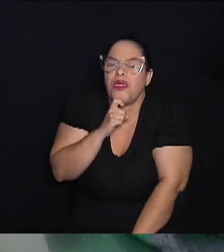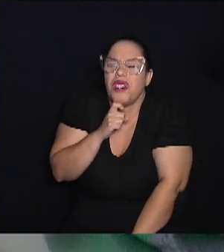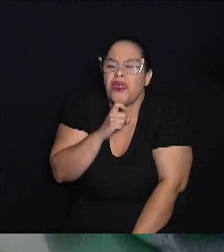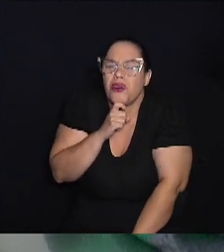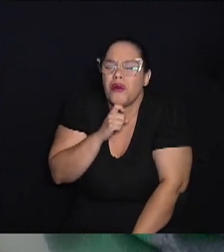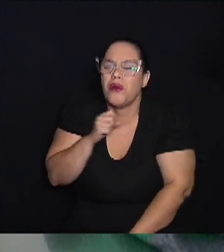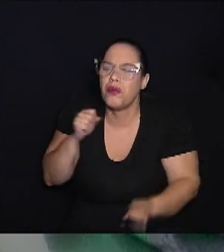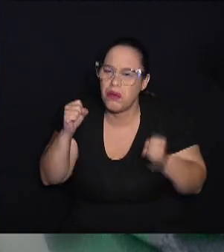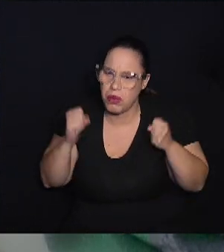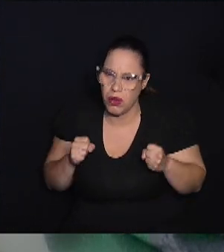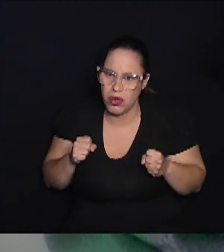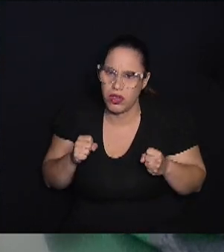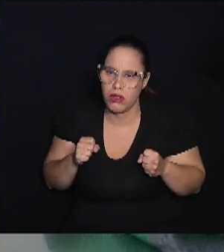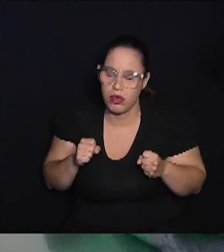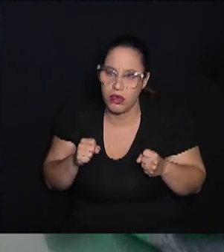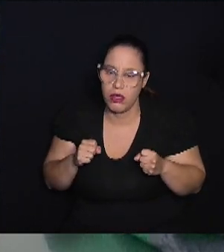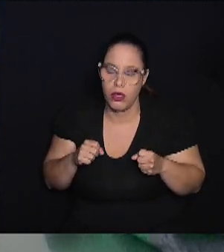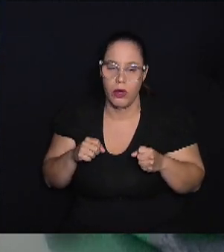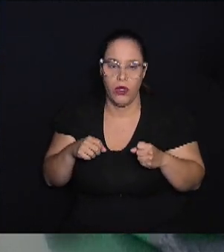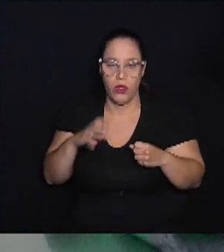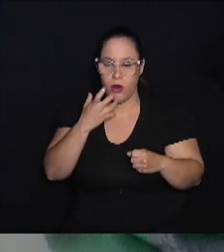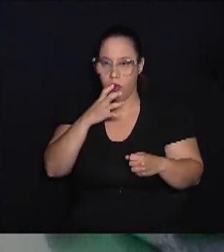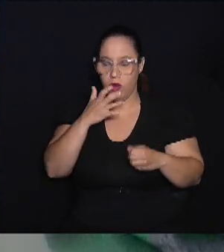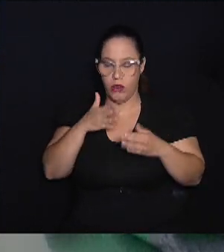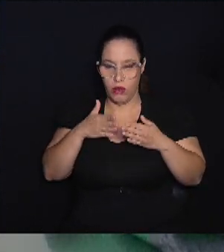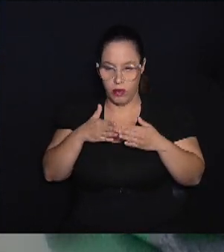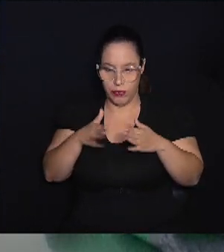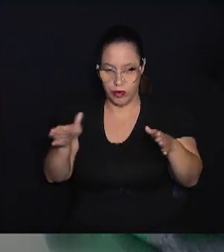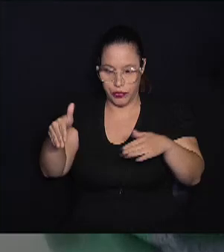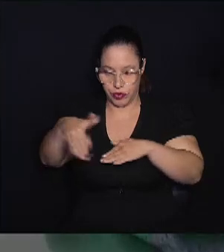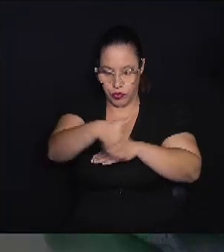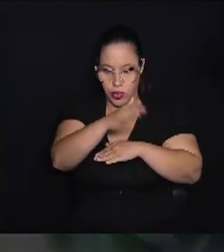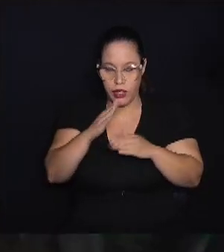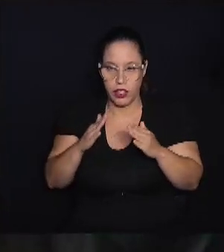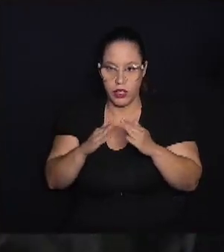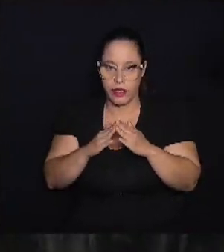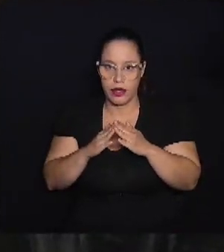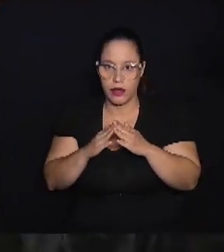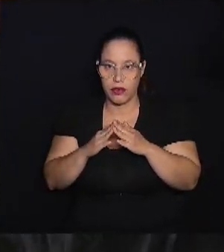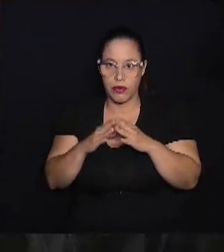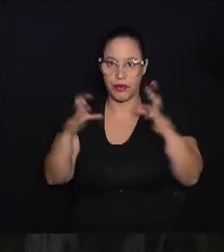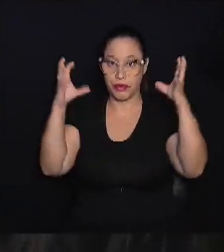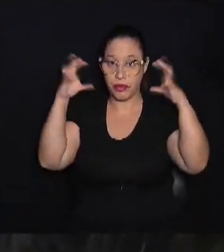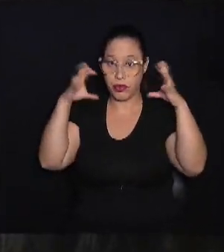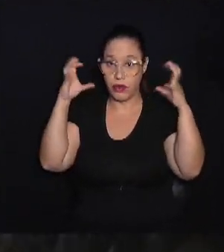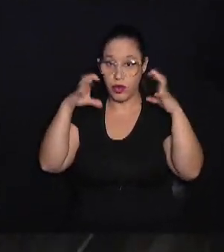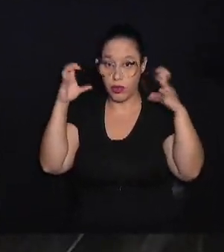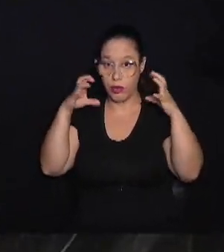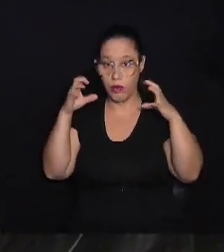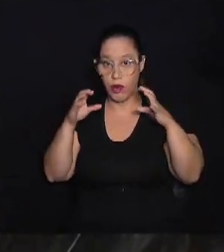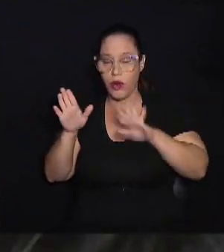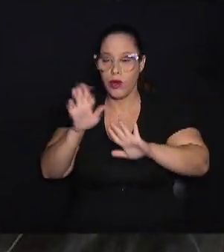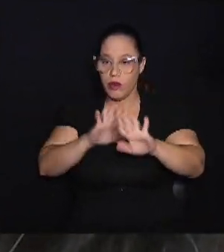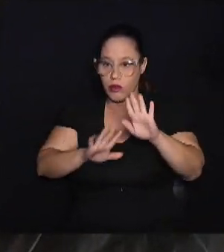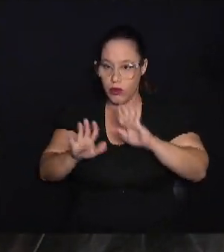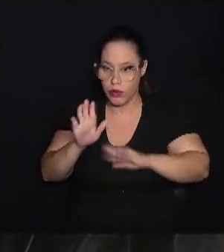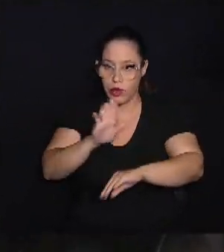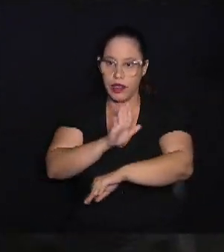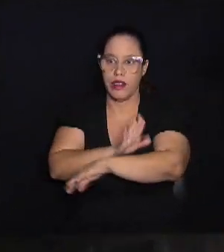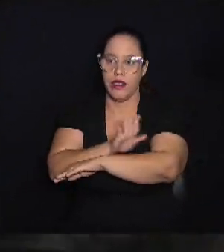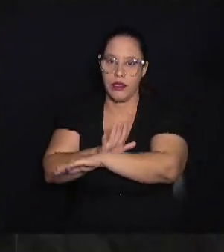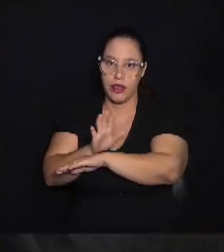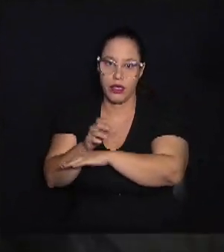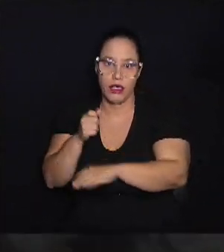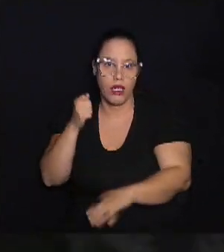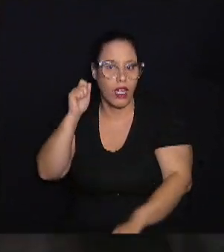que ficam para fora de casa, eles acabam tendo contato com a chuva, tomar bastante cuidado, fazer a